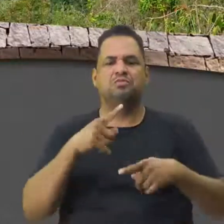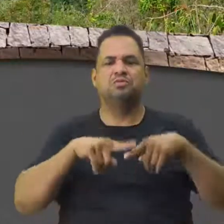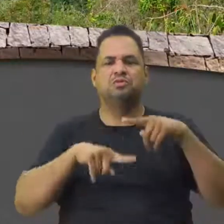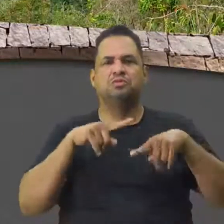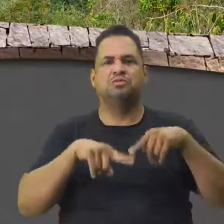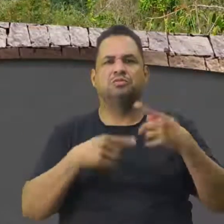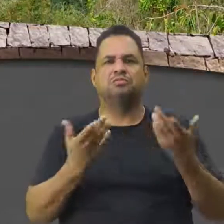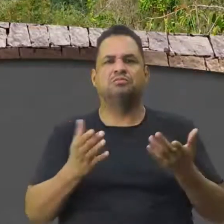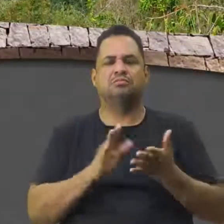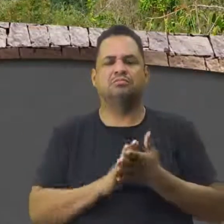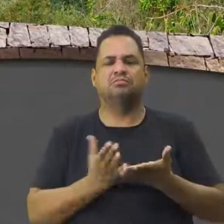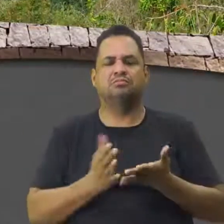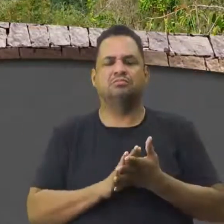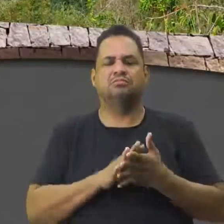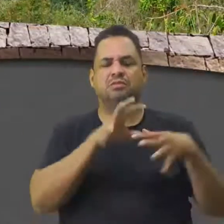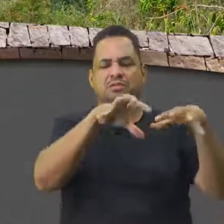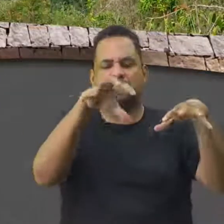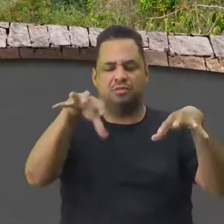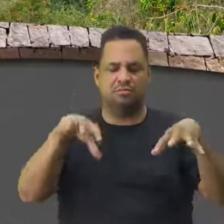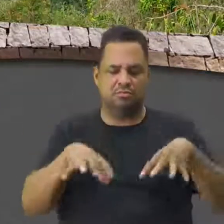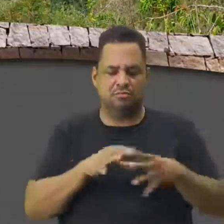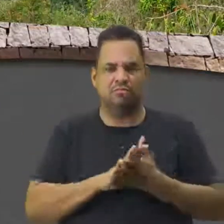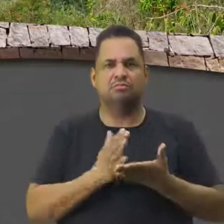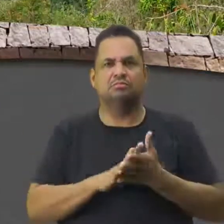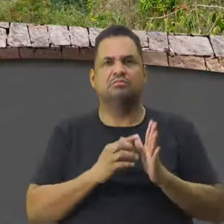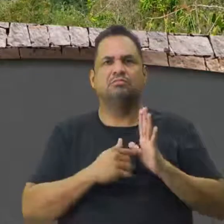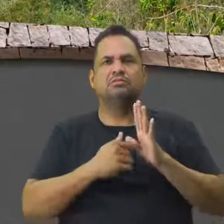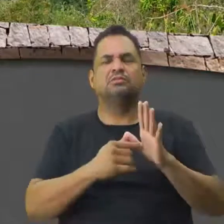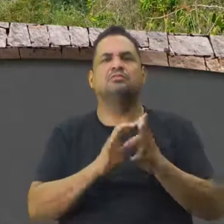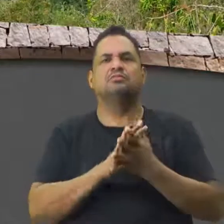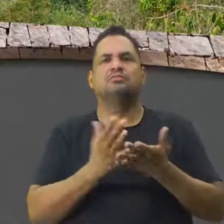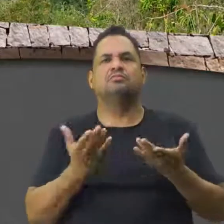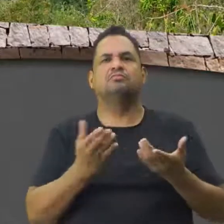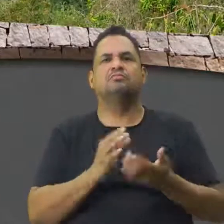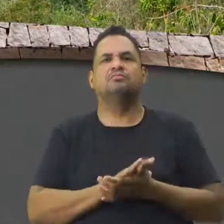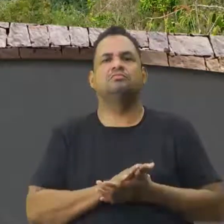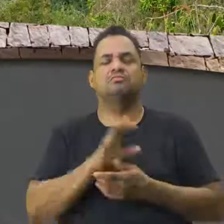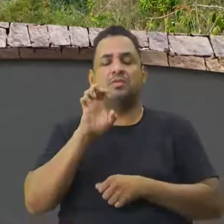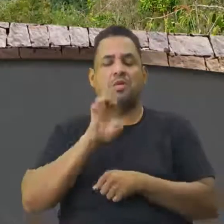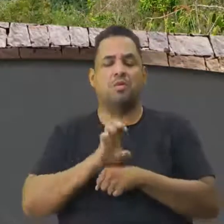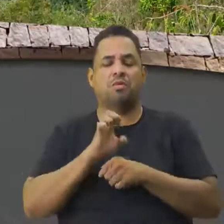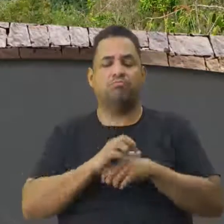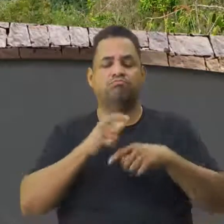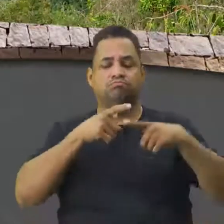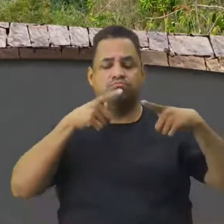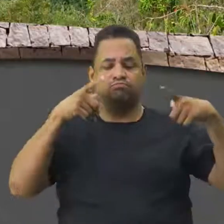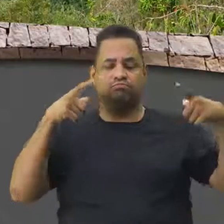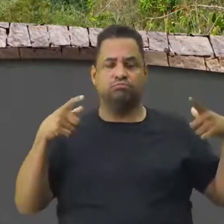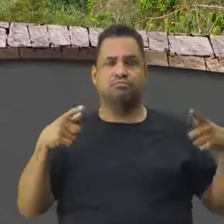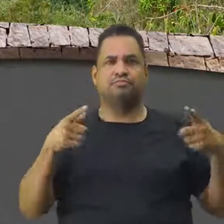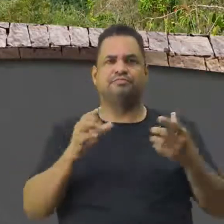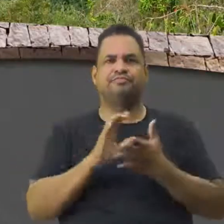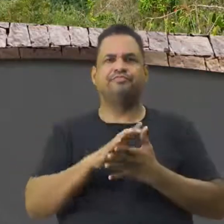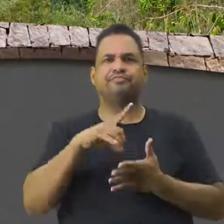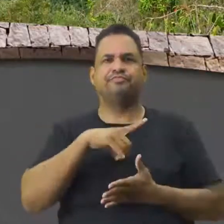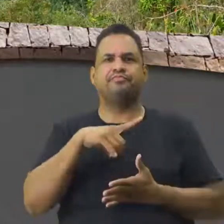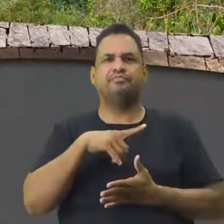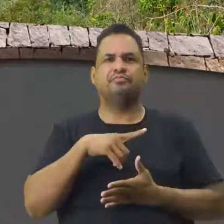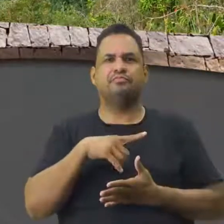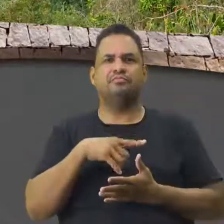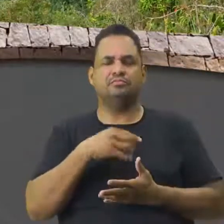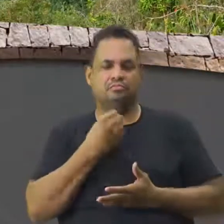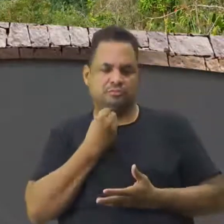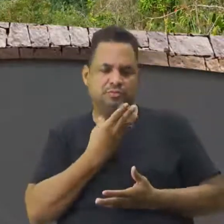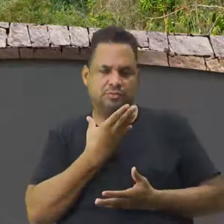Isso mostra o tamanho que é o estado de Rondônia. Já temos uma